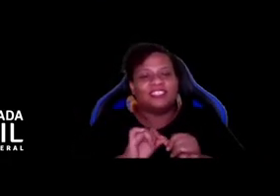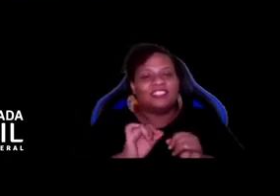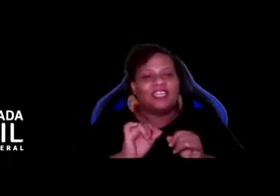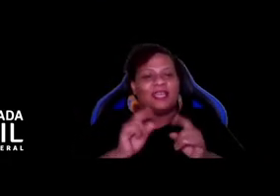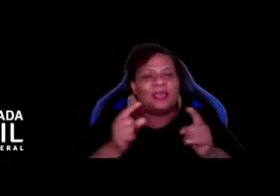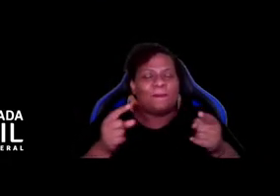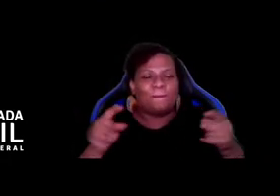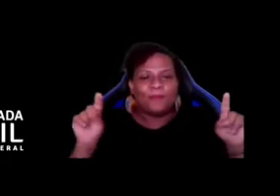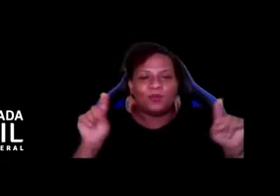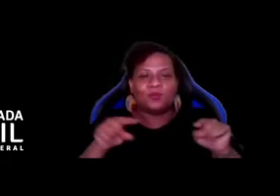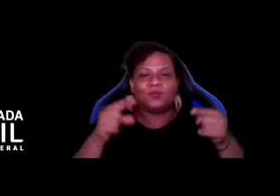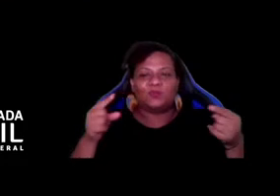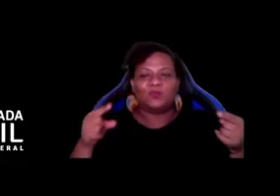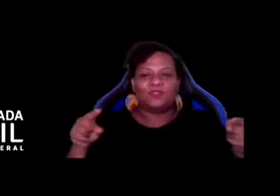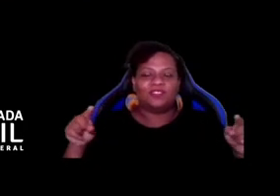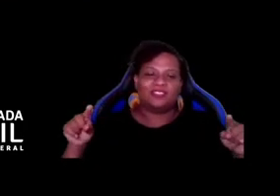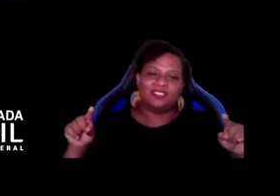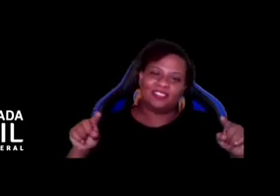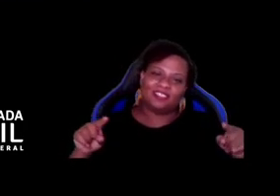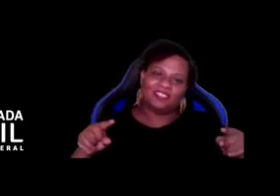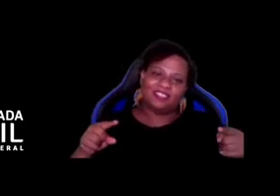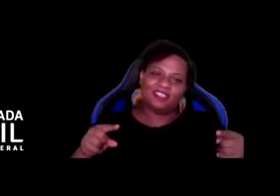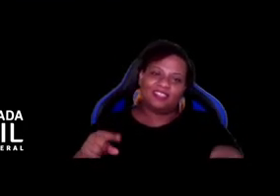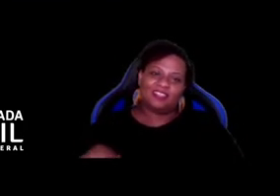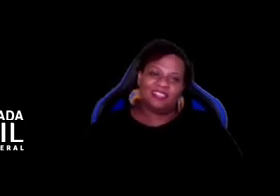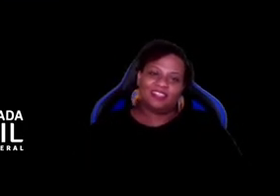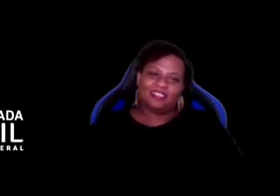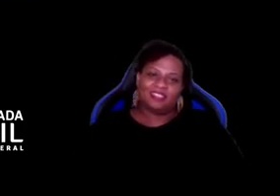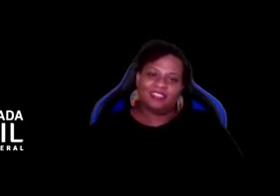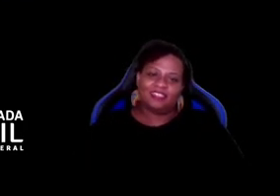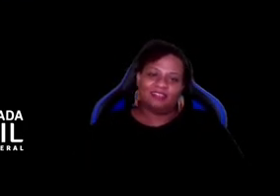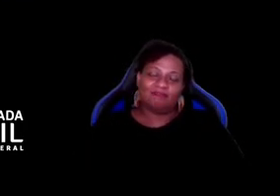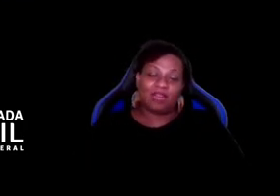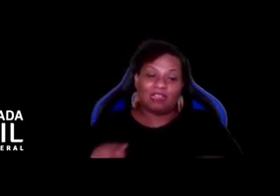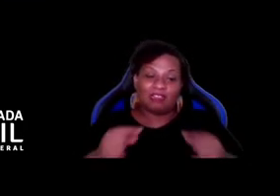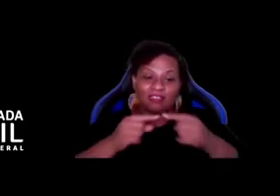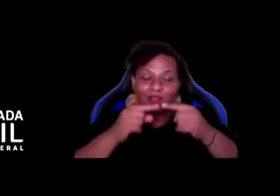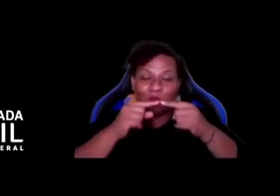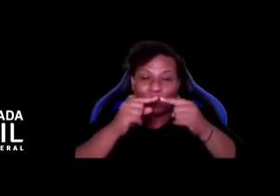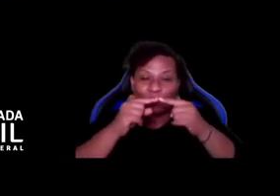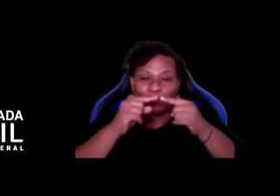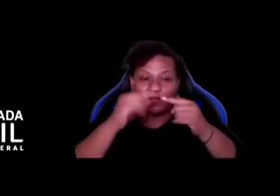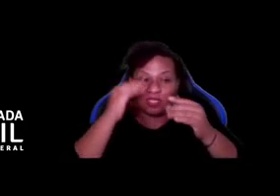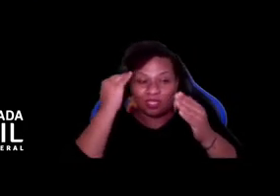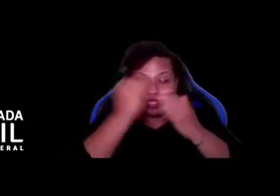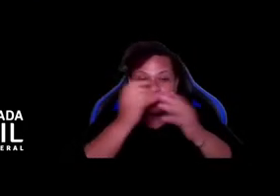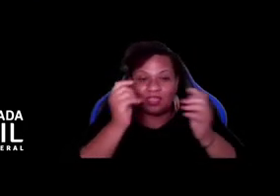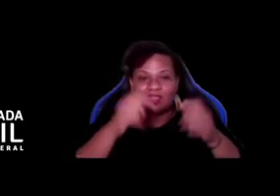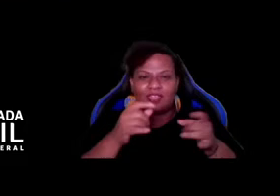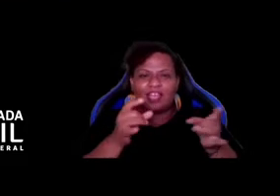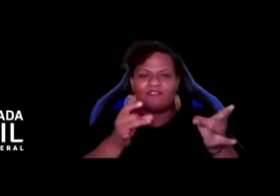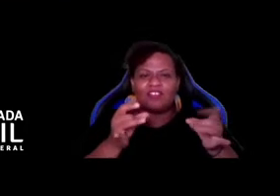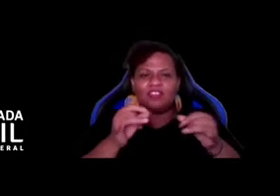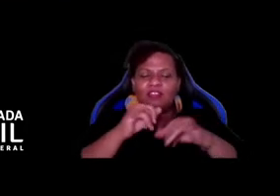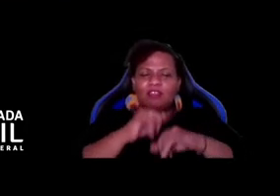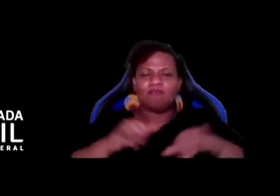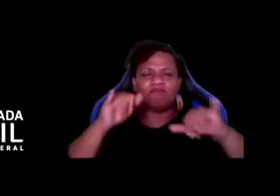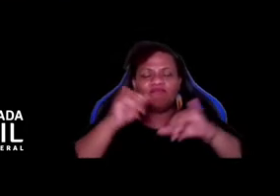música, como é que diz assim, para caber dentro do mercado. Essa música